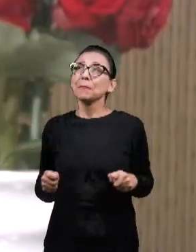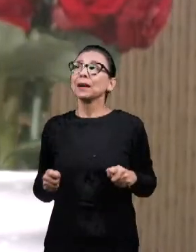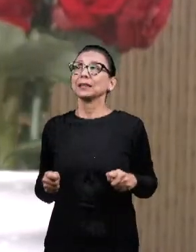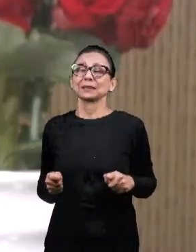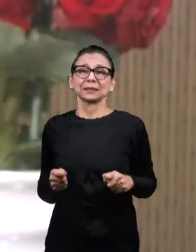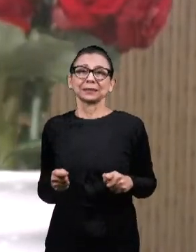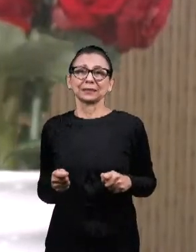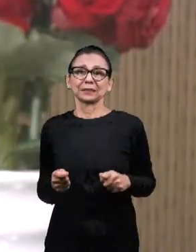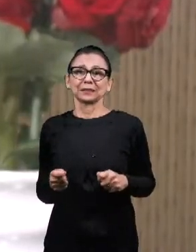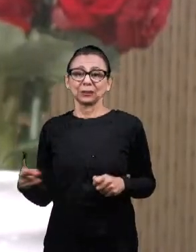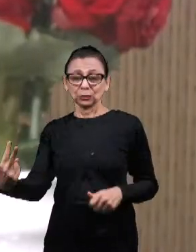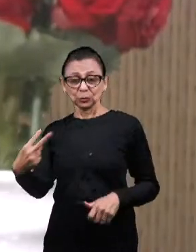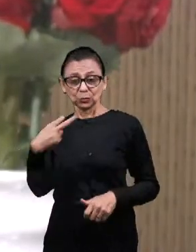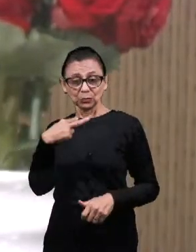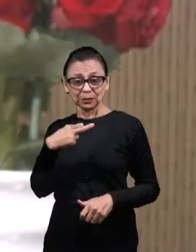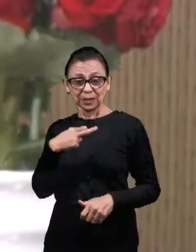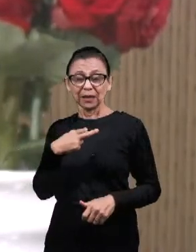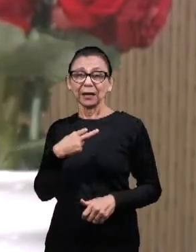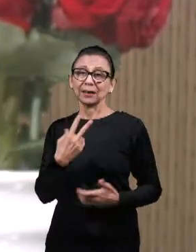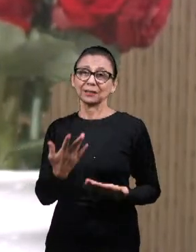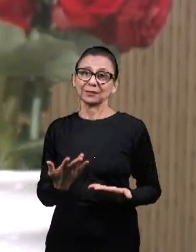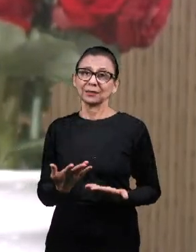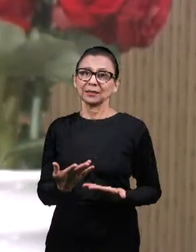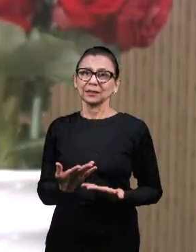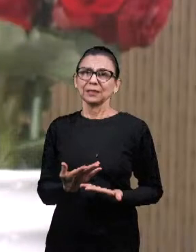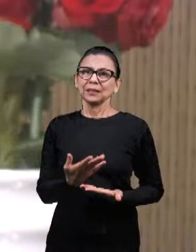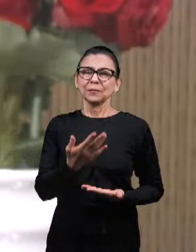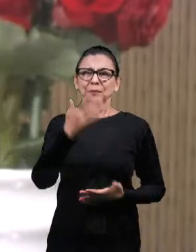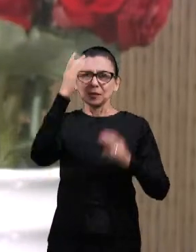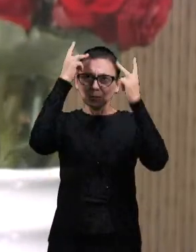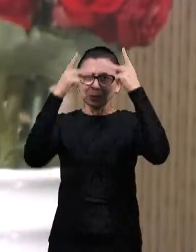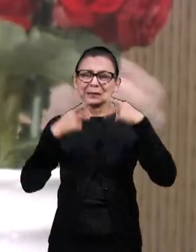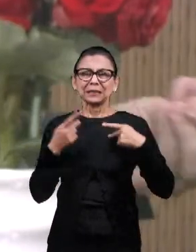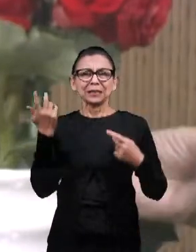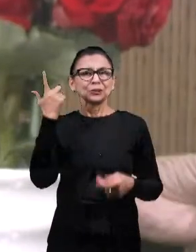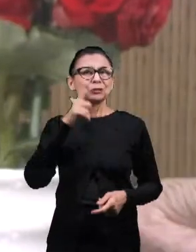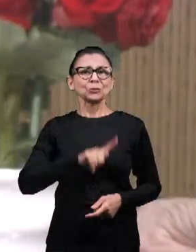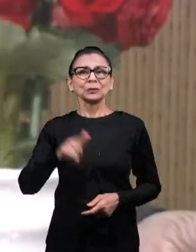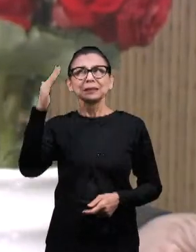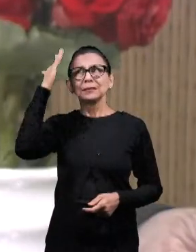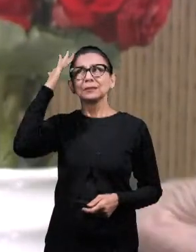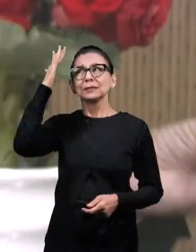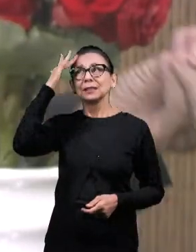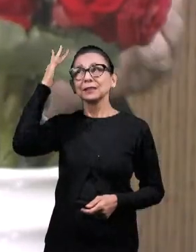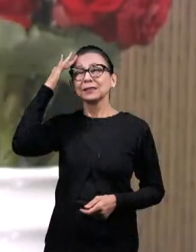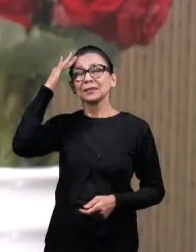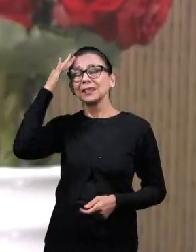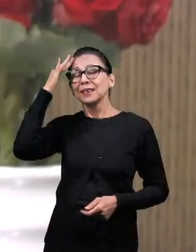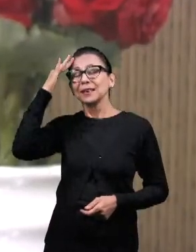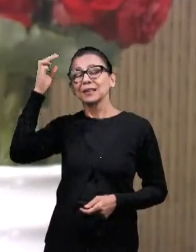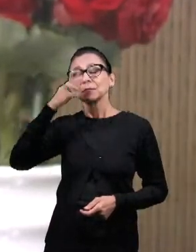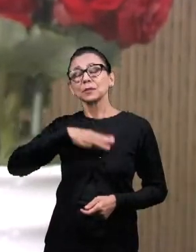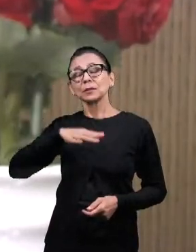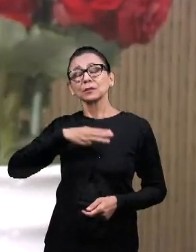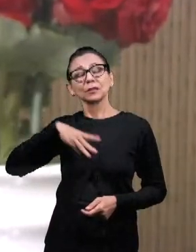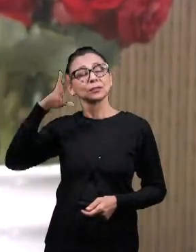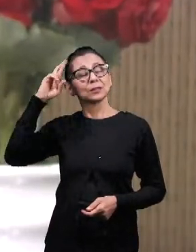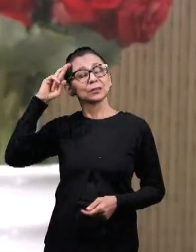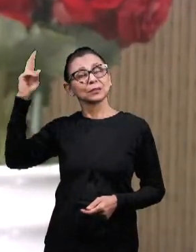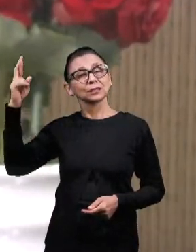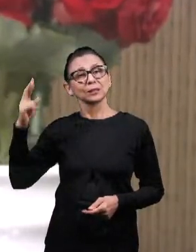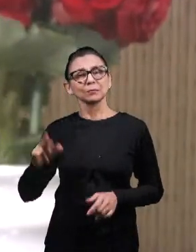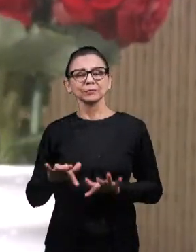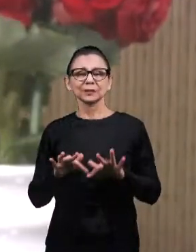consegue sondar as misericórdias do Senhor, as maravilhas do Senhor. E isso basta nós deixarmos o